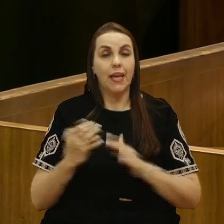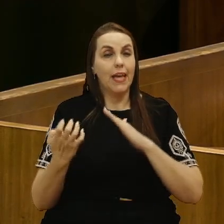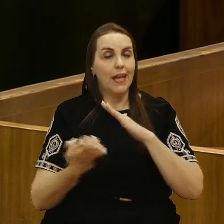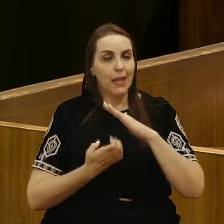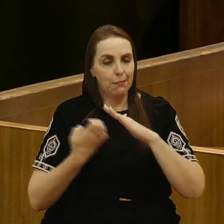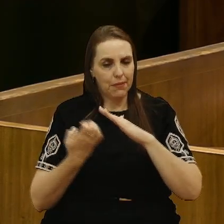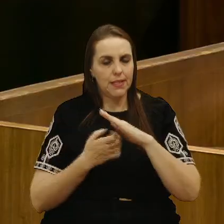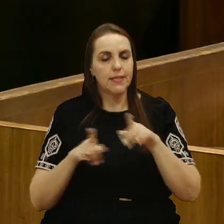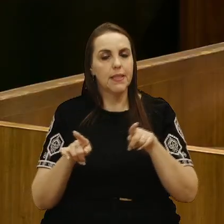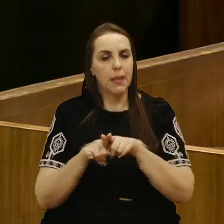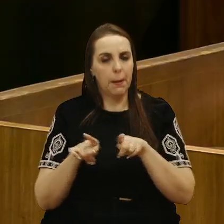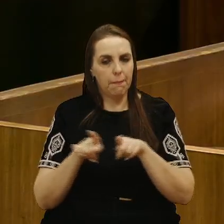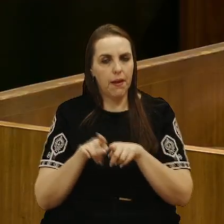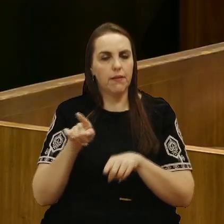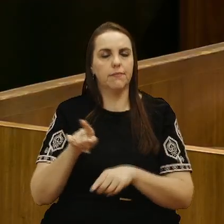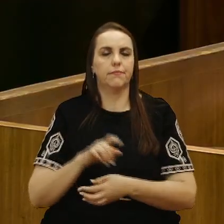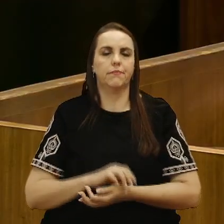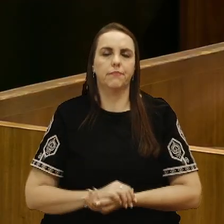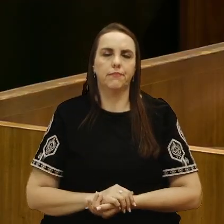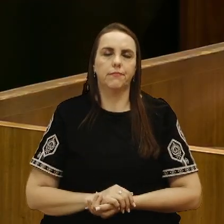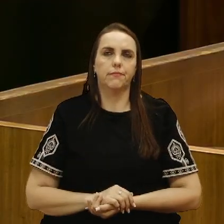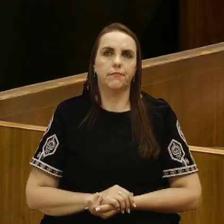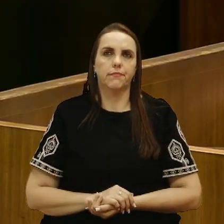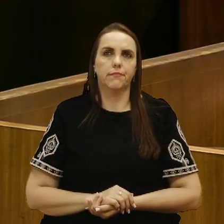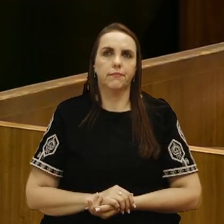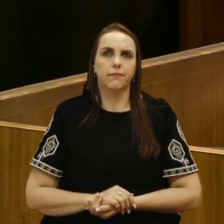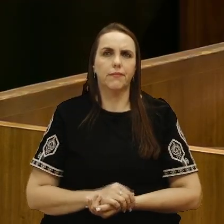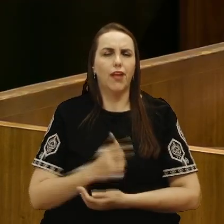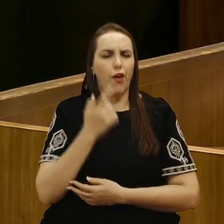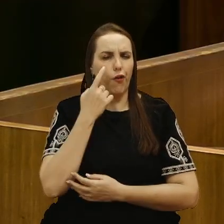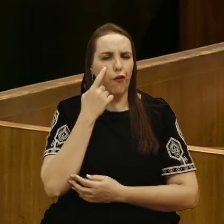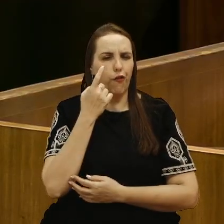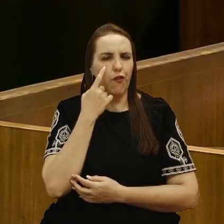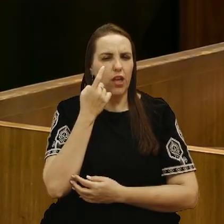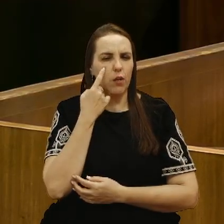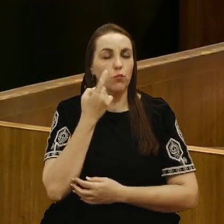Empresas, e olha, nós temos visto